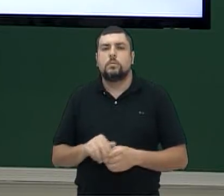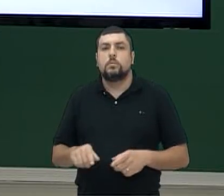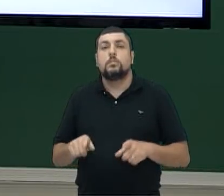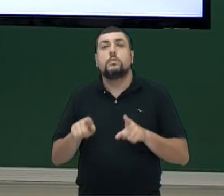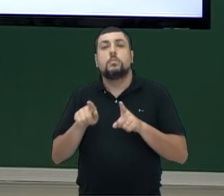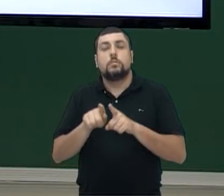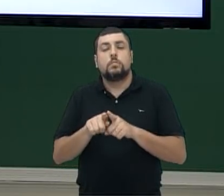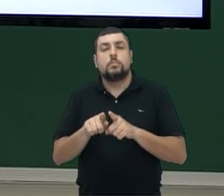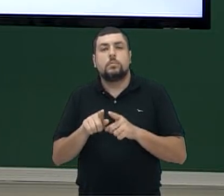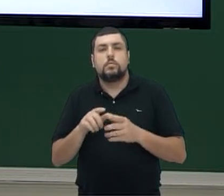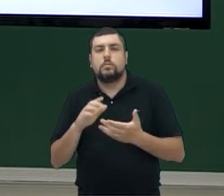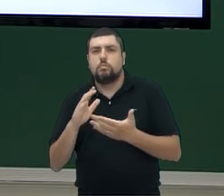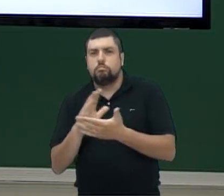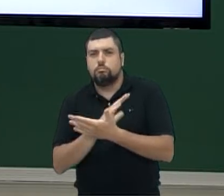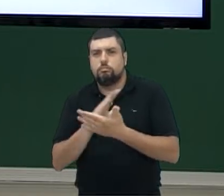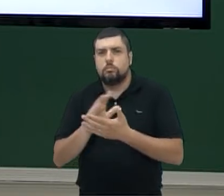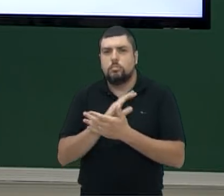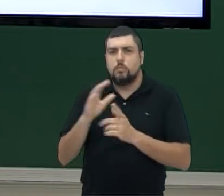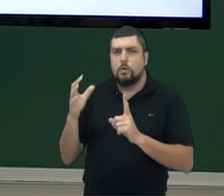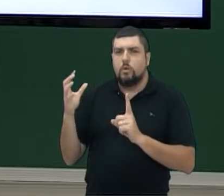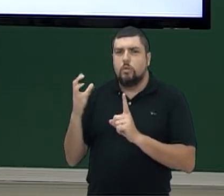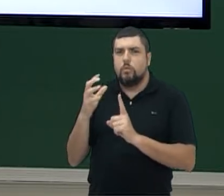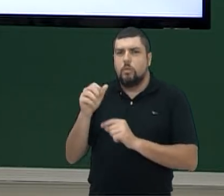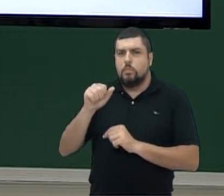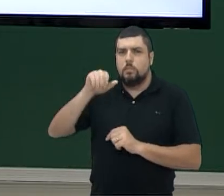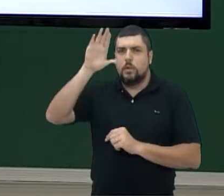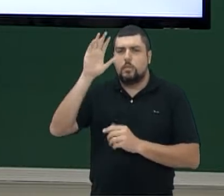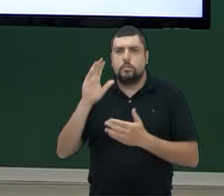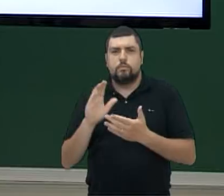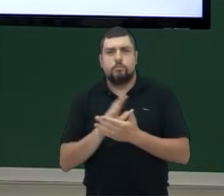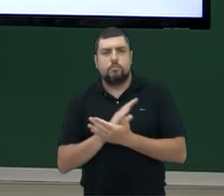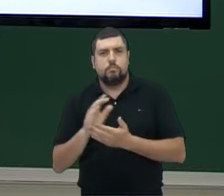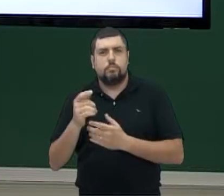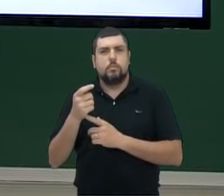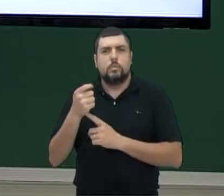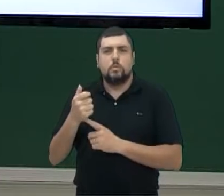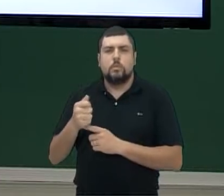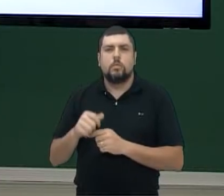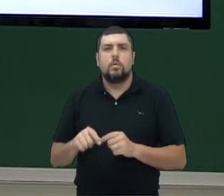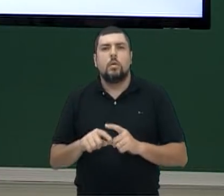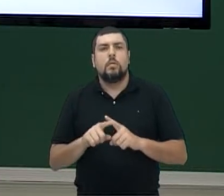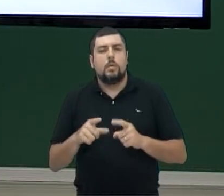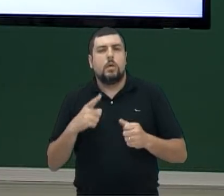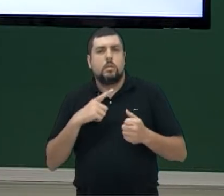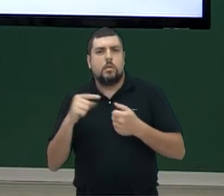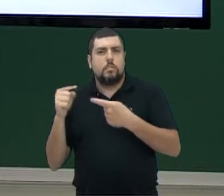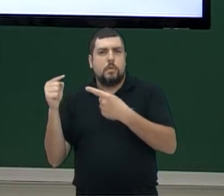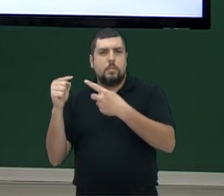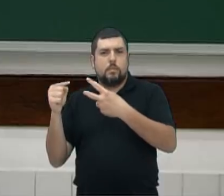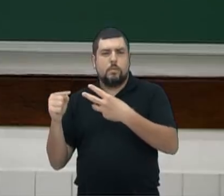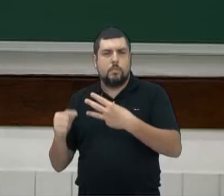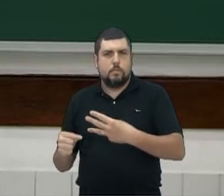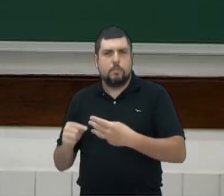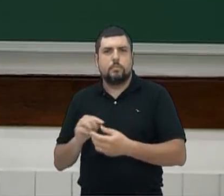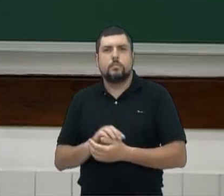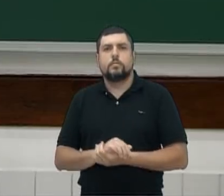influenciam mais, em outras influenciam menos. Porém, há influência desses fatores aqui